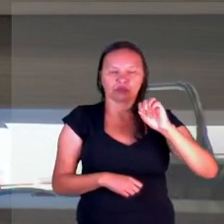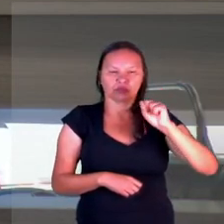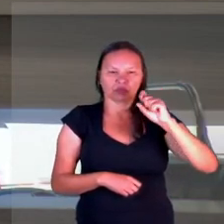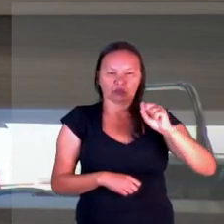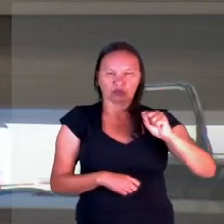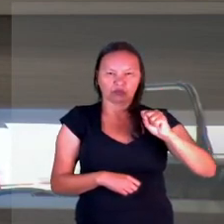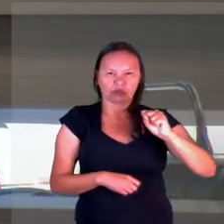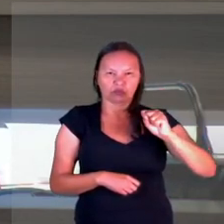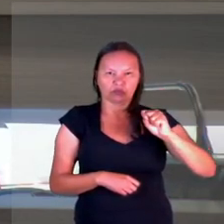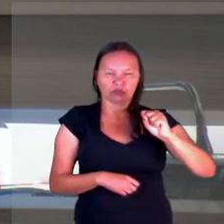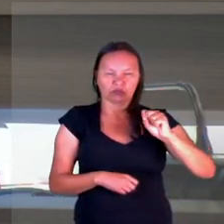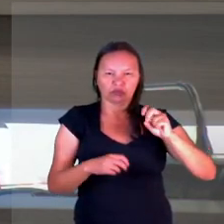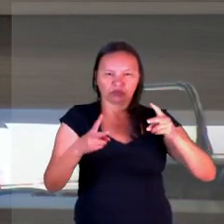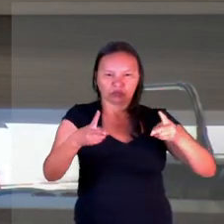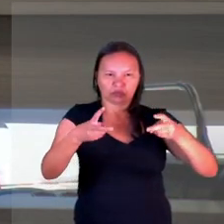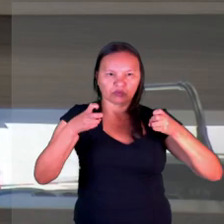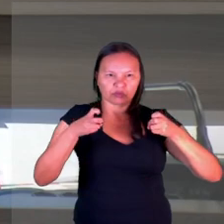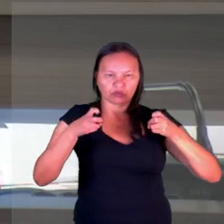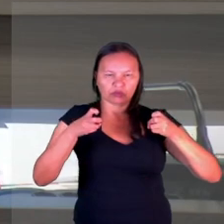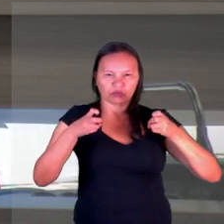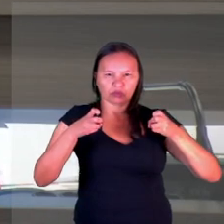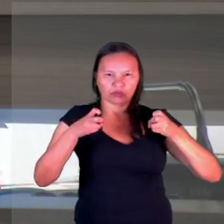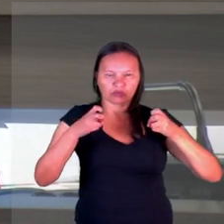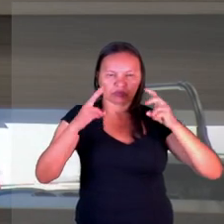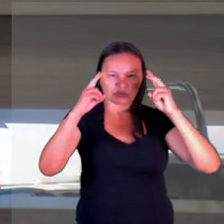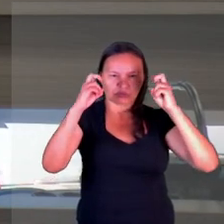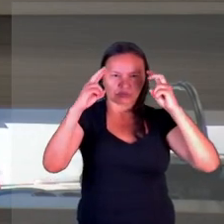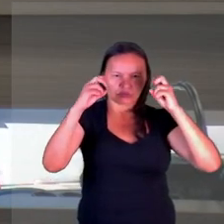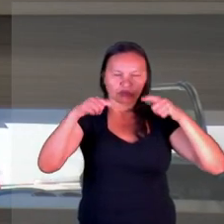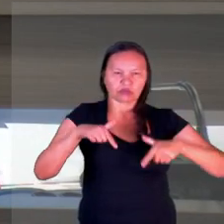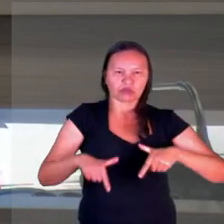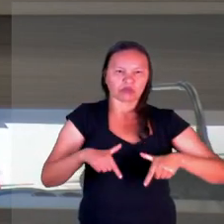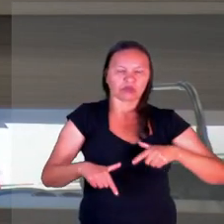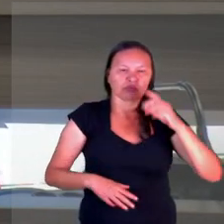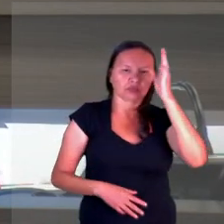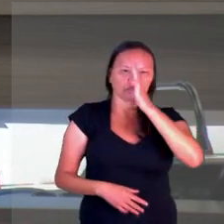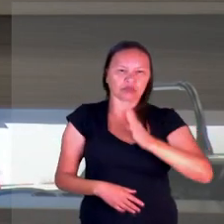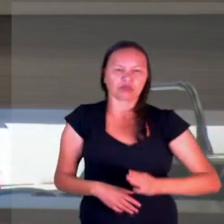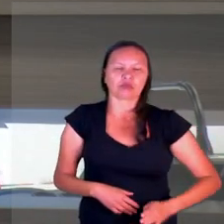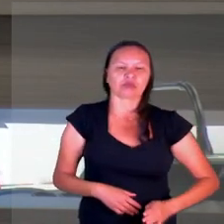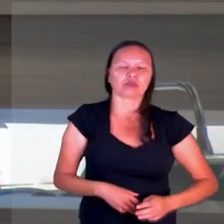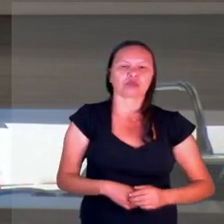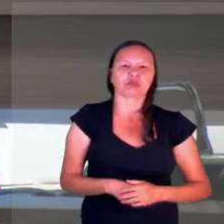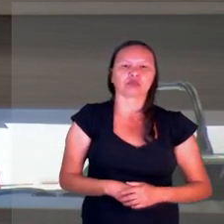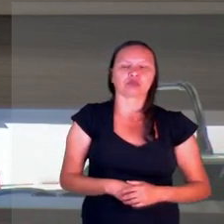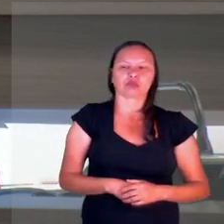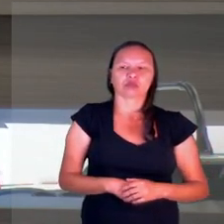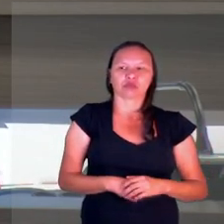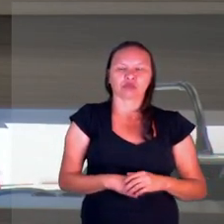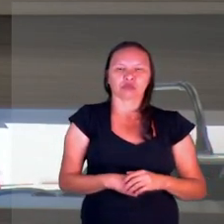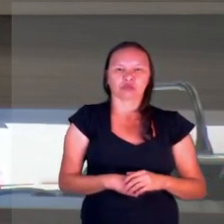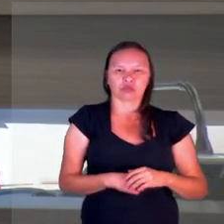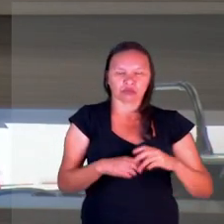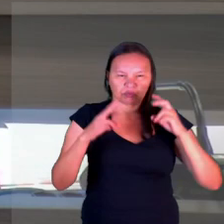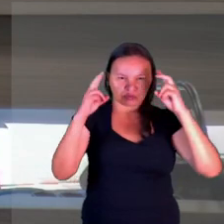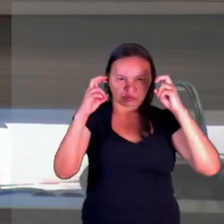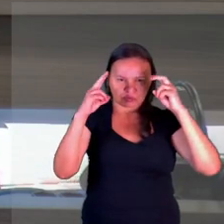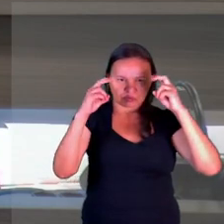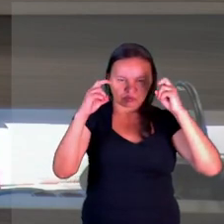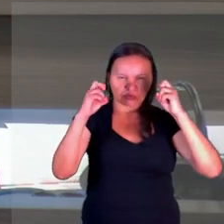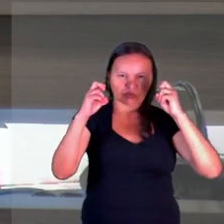é um dos temas né mais trabalhados hoje no Brasil e em relação a esse tema